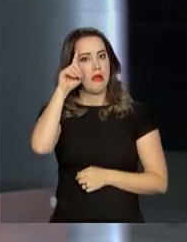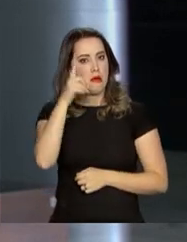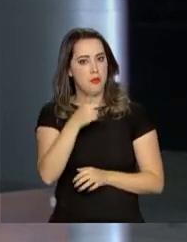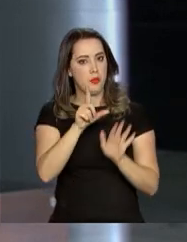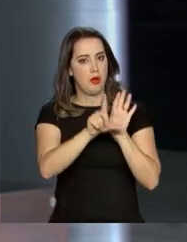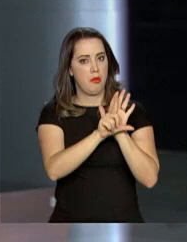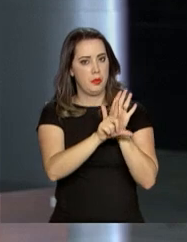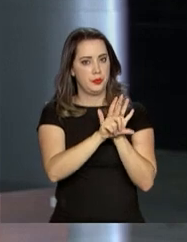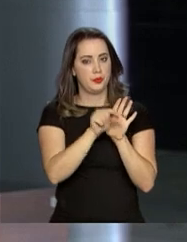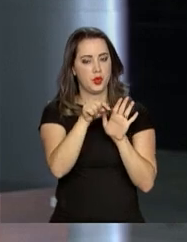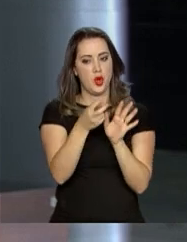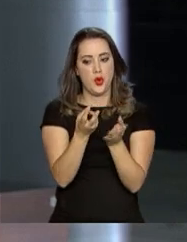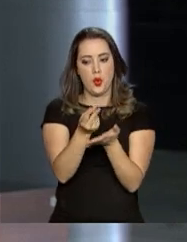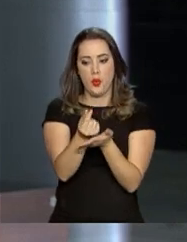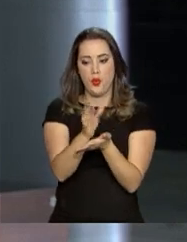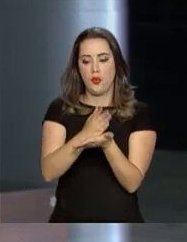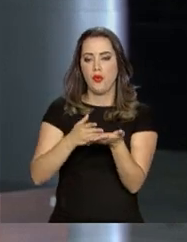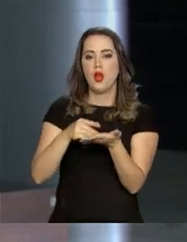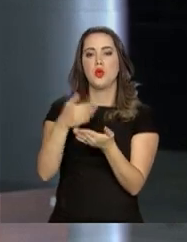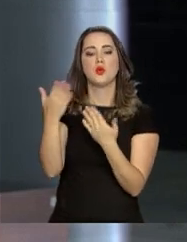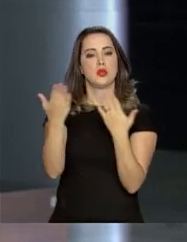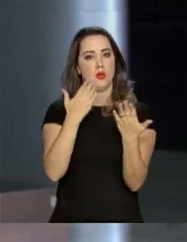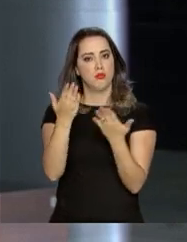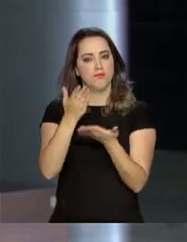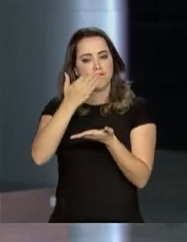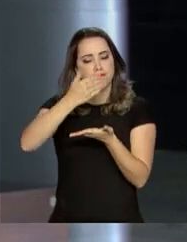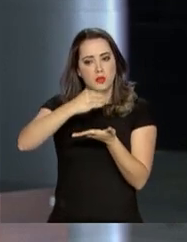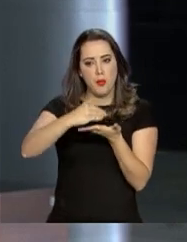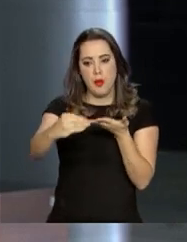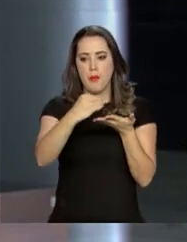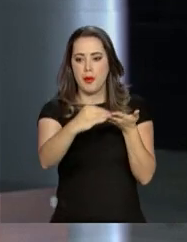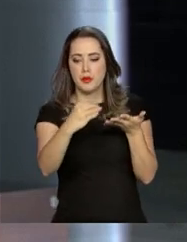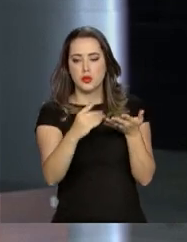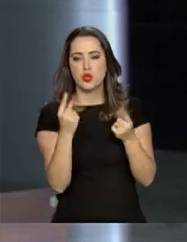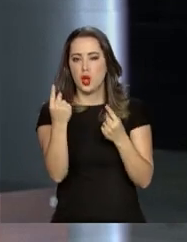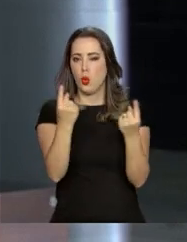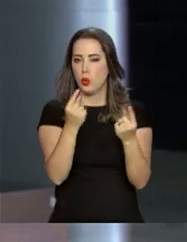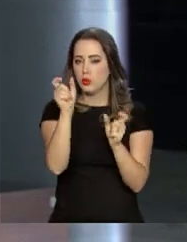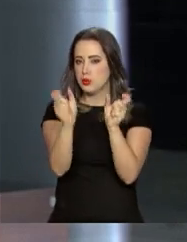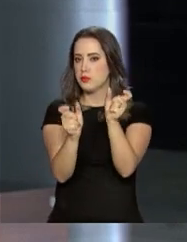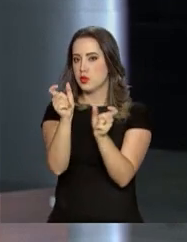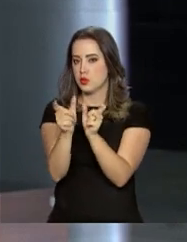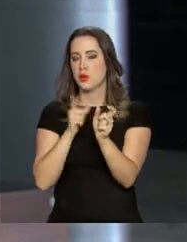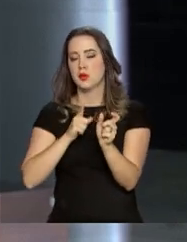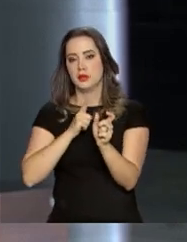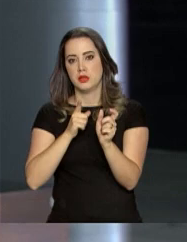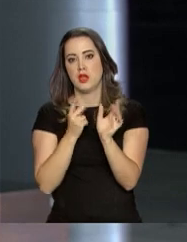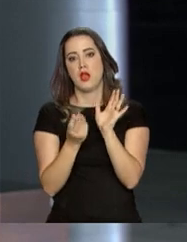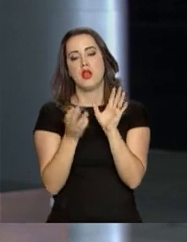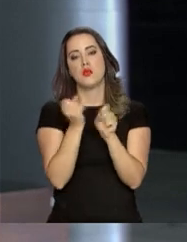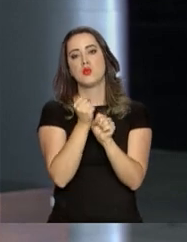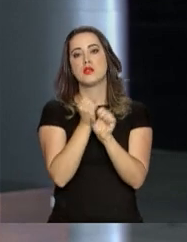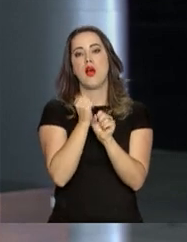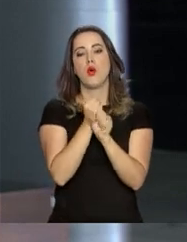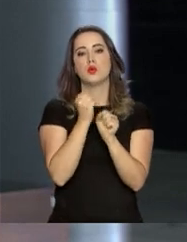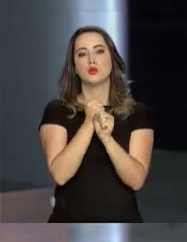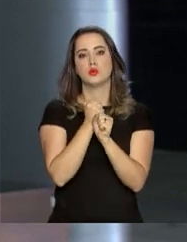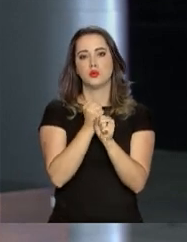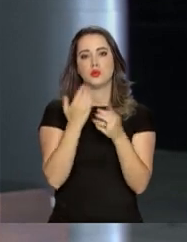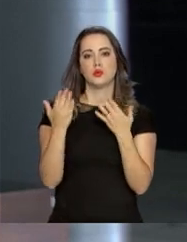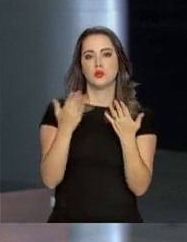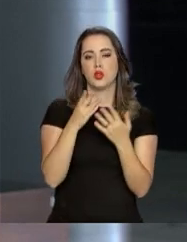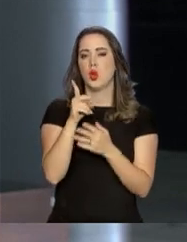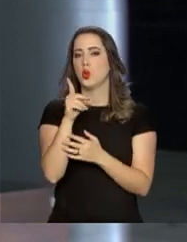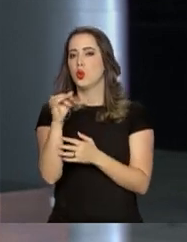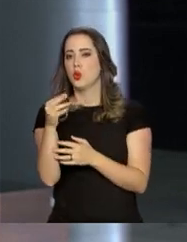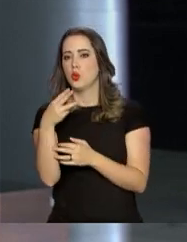creditados sejam proporcionais ao saldo da conta nas contas registrados em é registado no